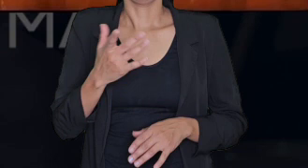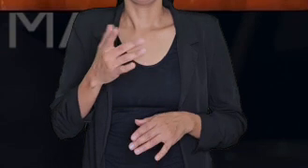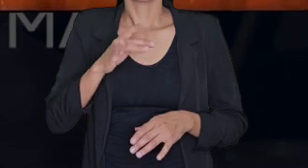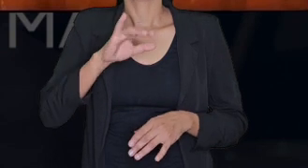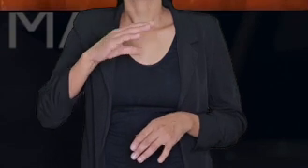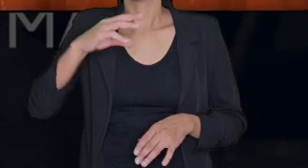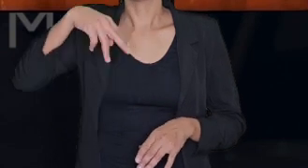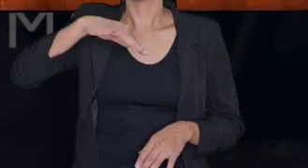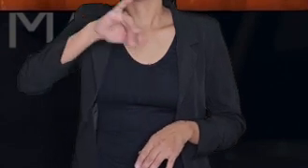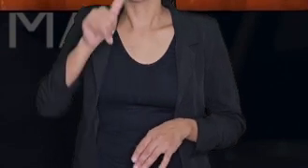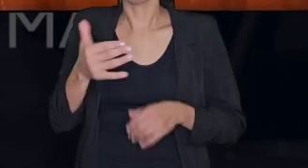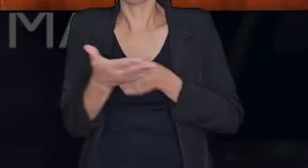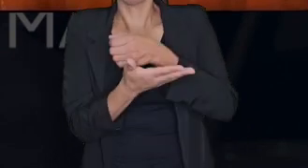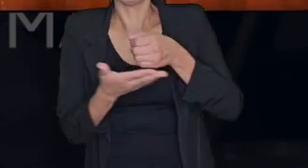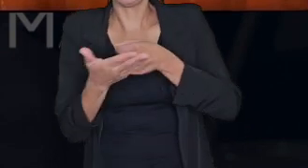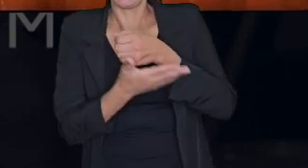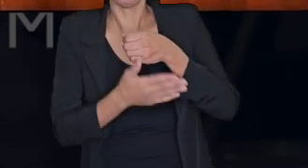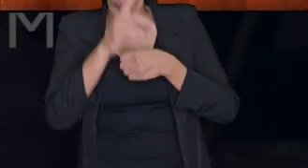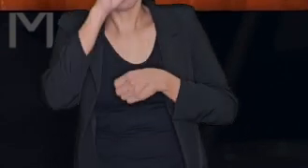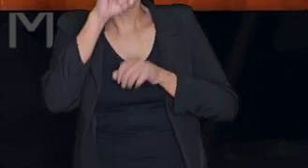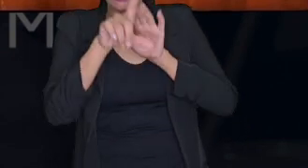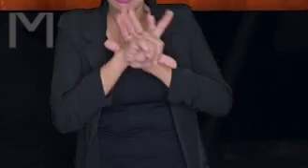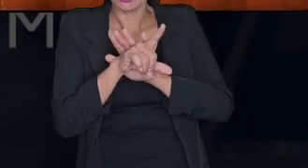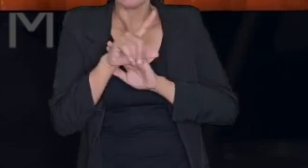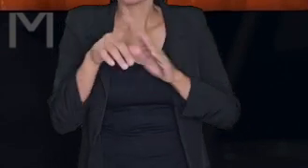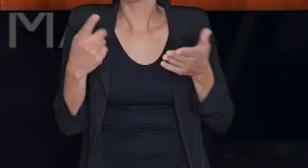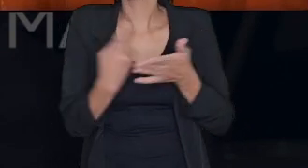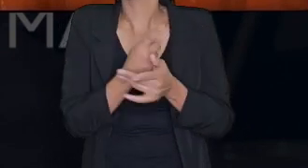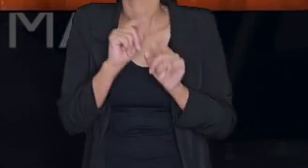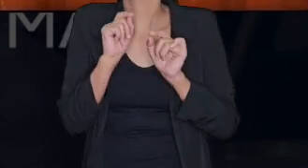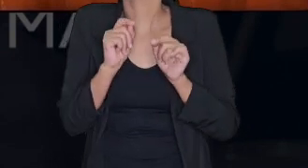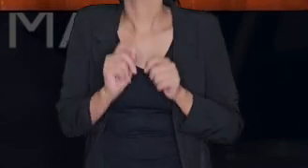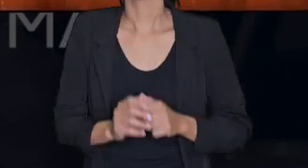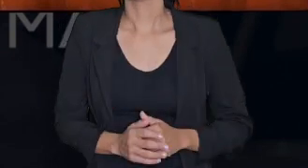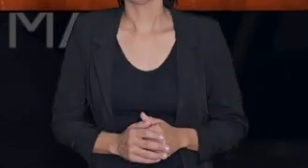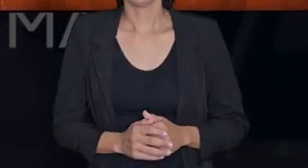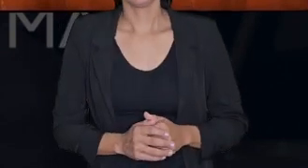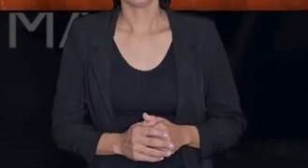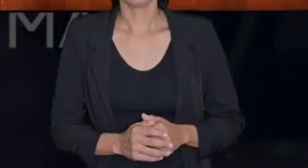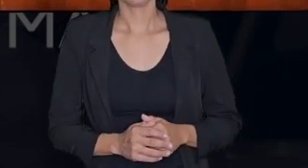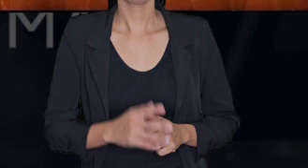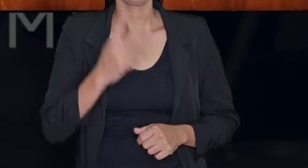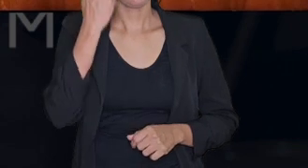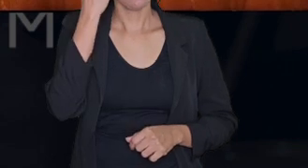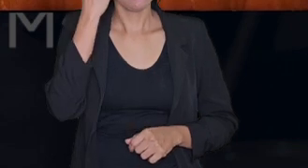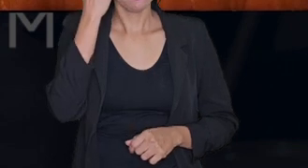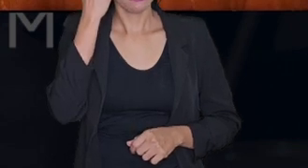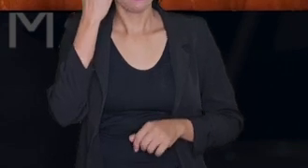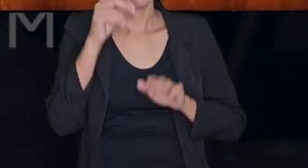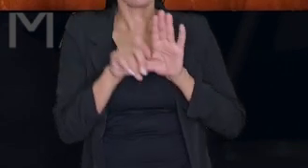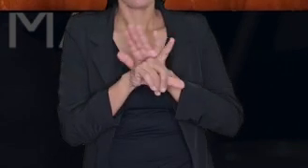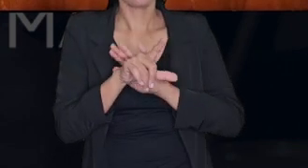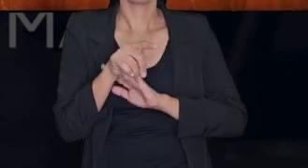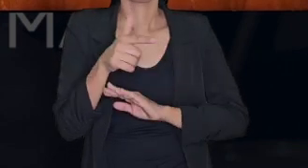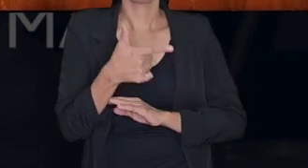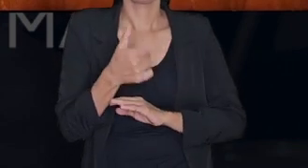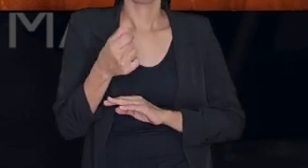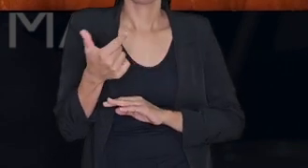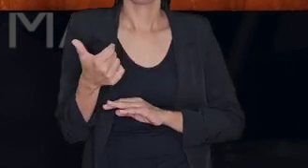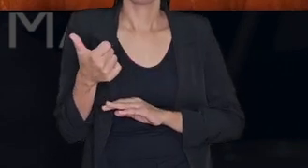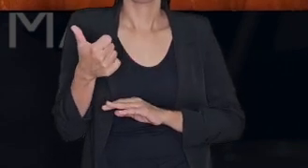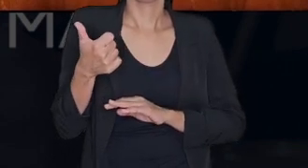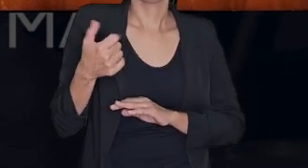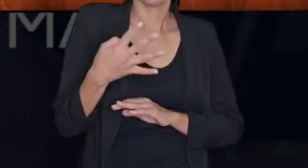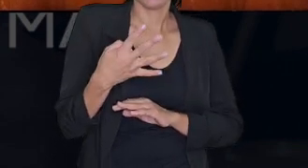porque o CNJ está lastreado em determinações legais, vamos ver o que acontece com a gente. Em